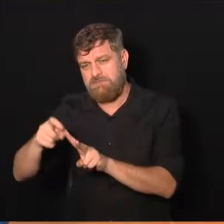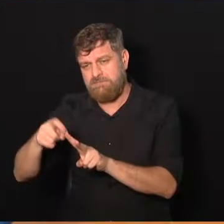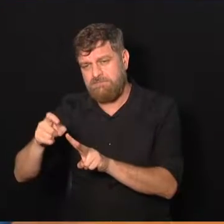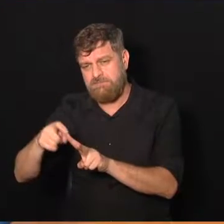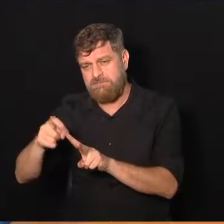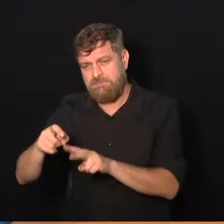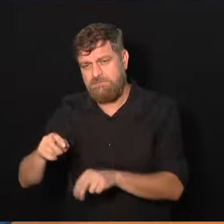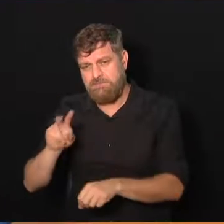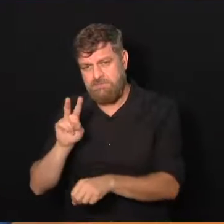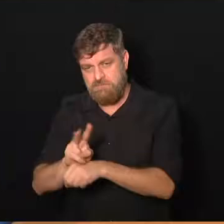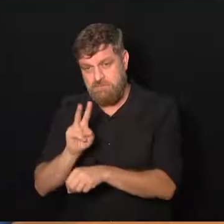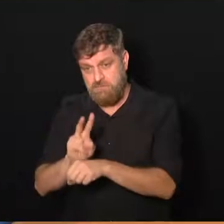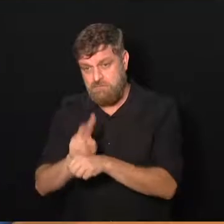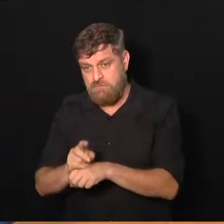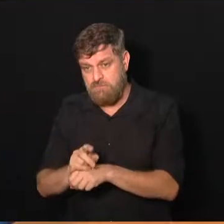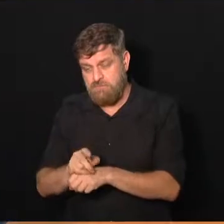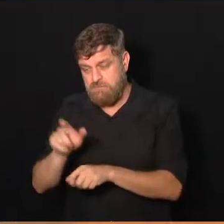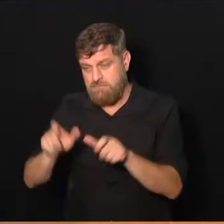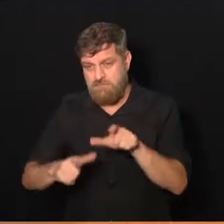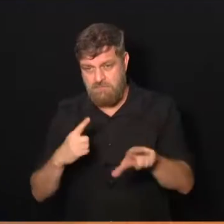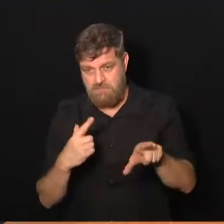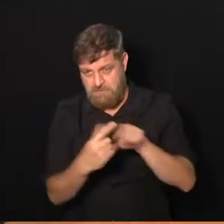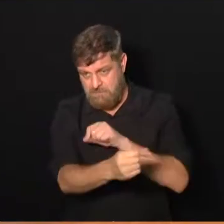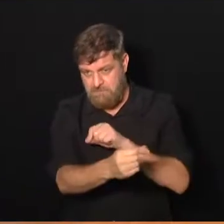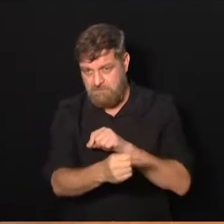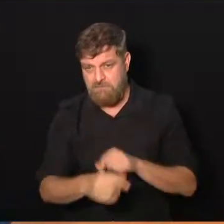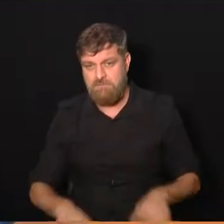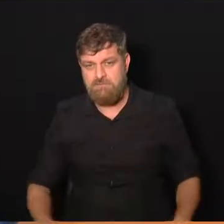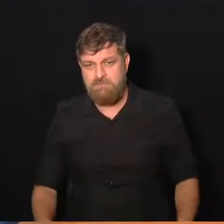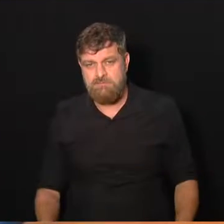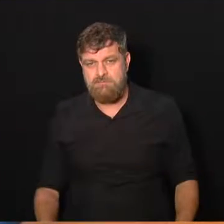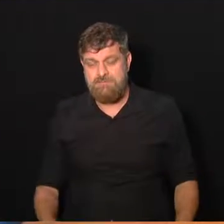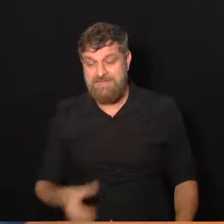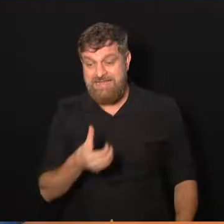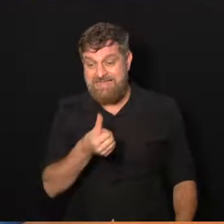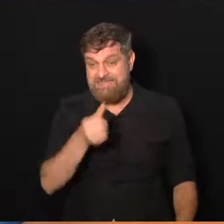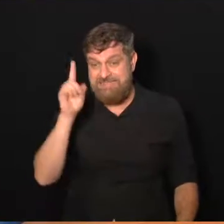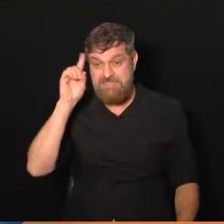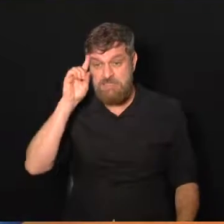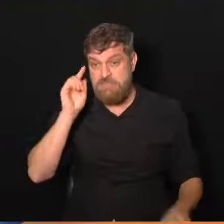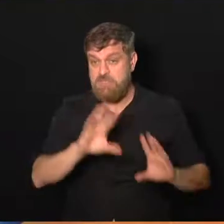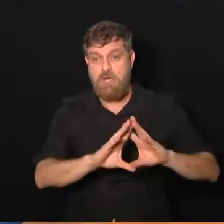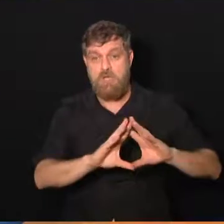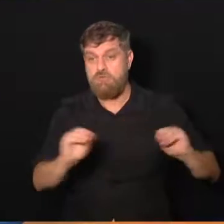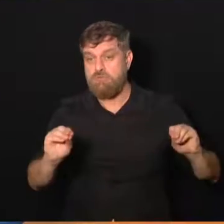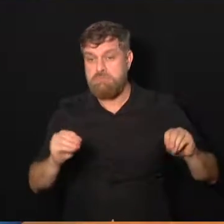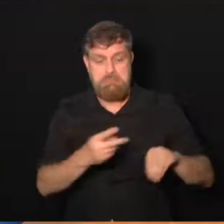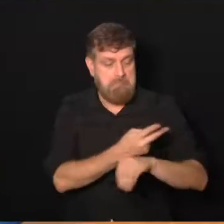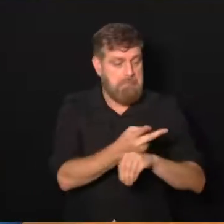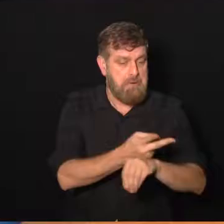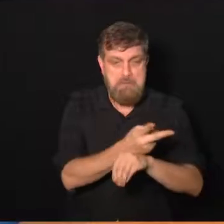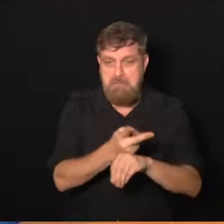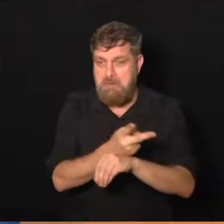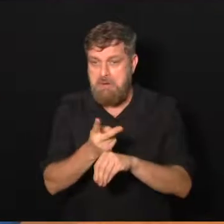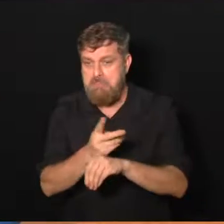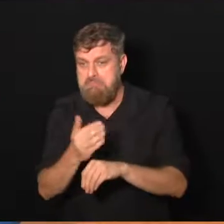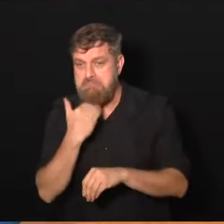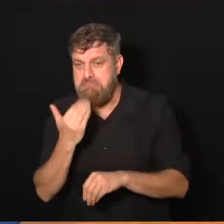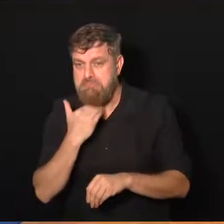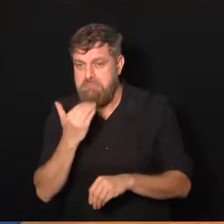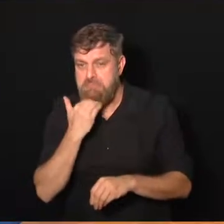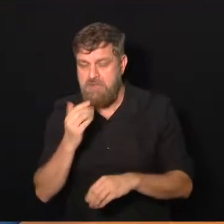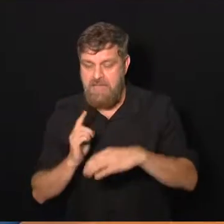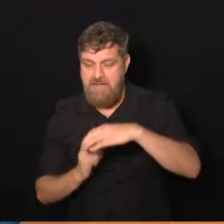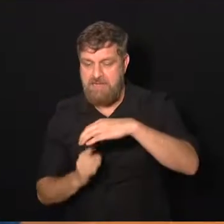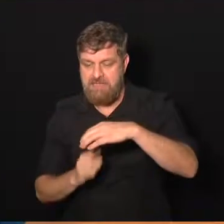que tratou desse animal que fugiu agora, o caso mais grave, que ficou 6 dias desaparecido, né? Então, a clínica Verlenja, e eu